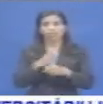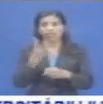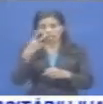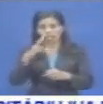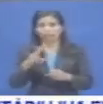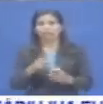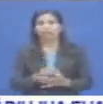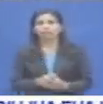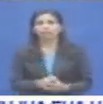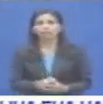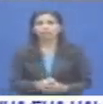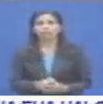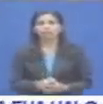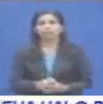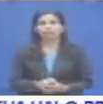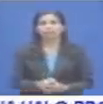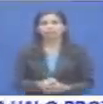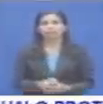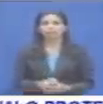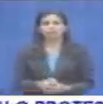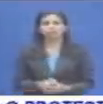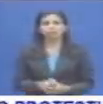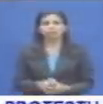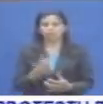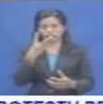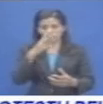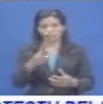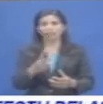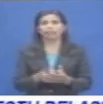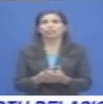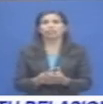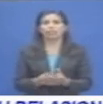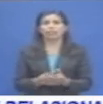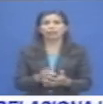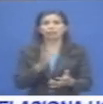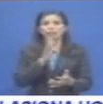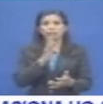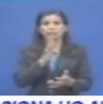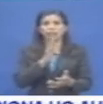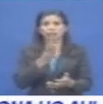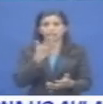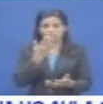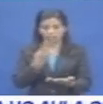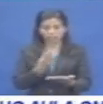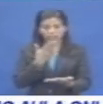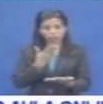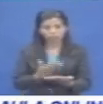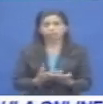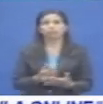nian. Qualidade B, ita colhe qualidade B e barômetro tolo, nemo que ita colhe sobre